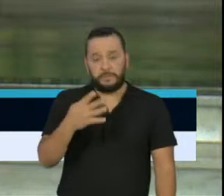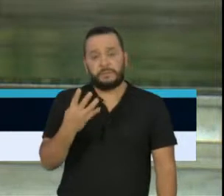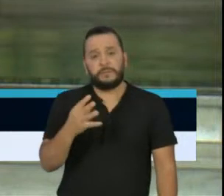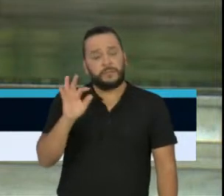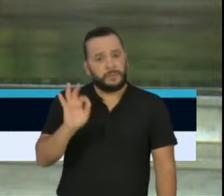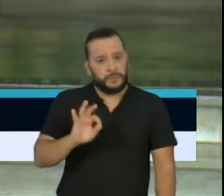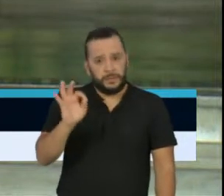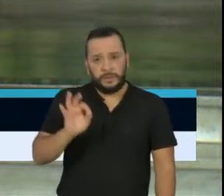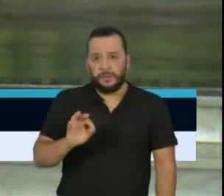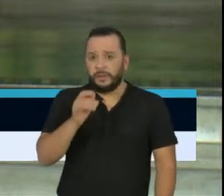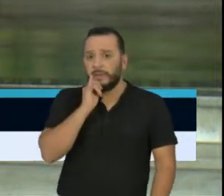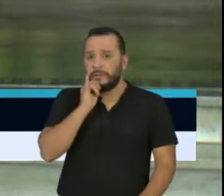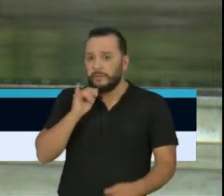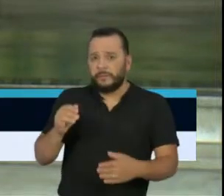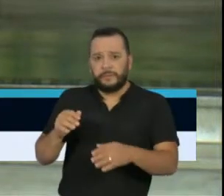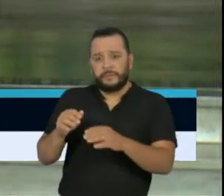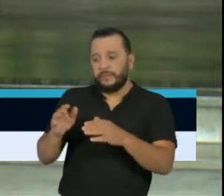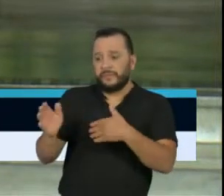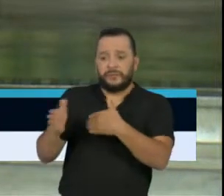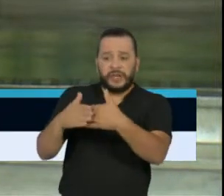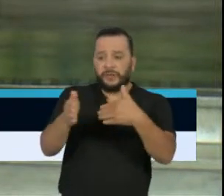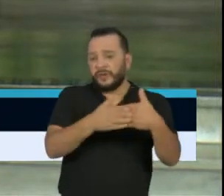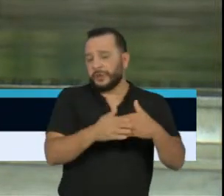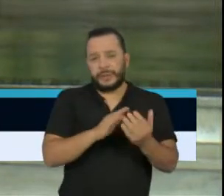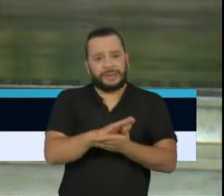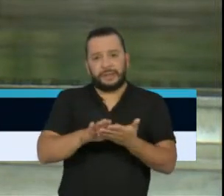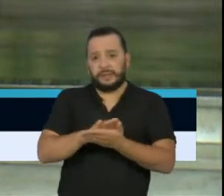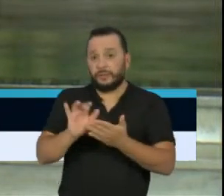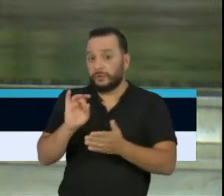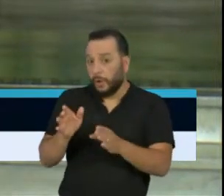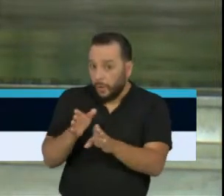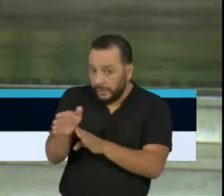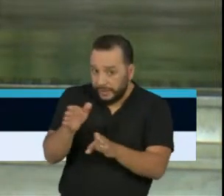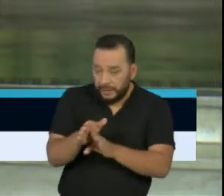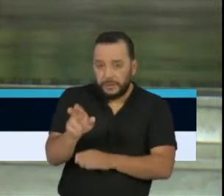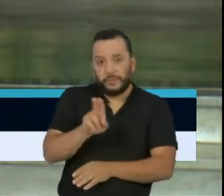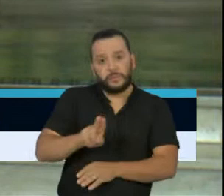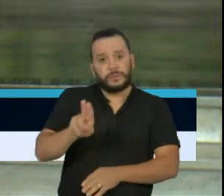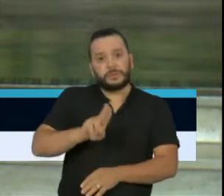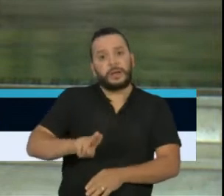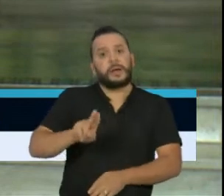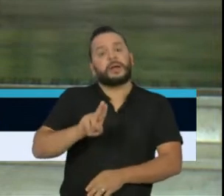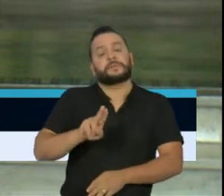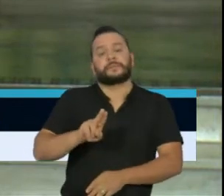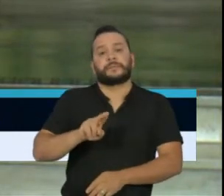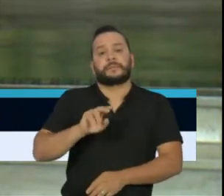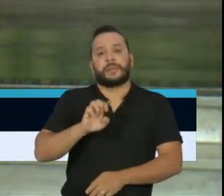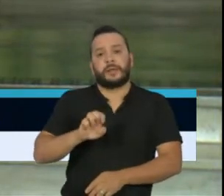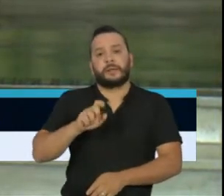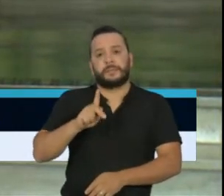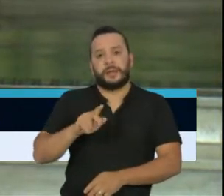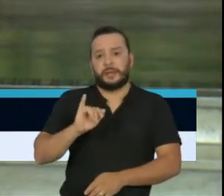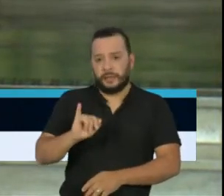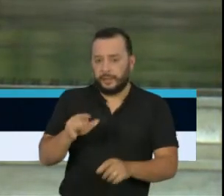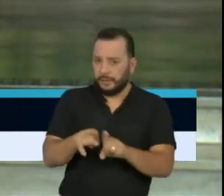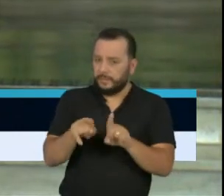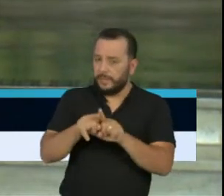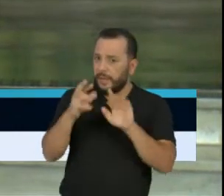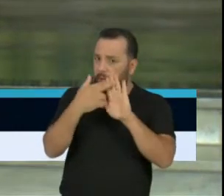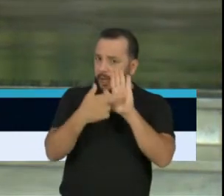nenhuma restrição, exceto a orientação de proteção individual e dos protocolos de